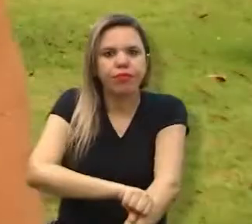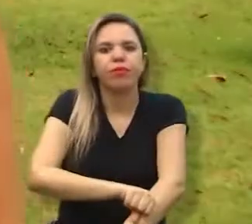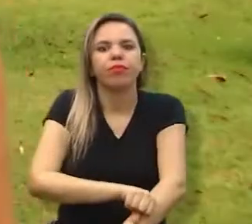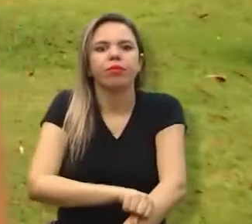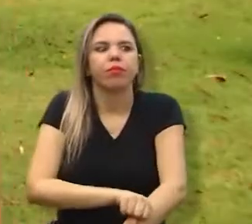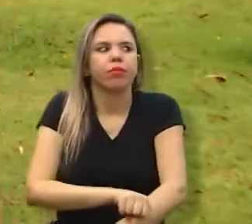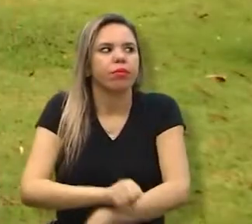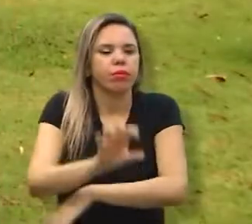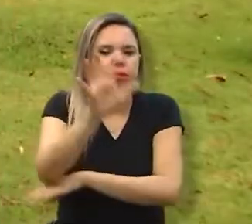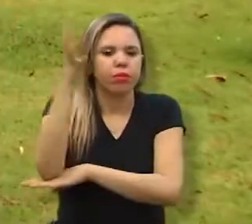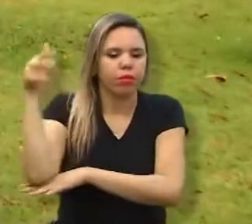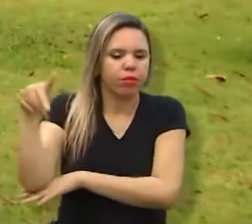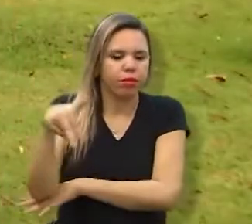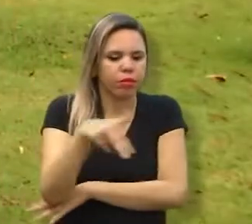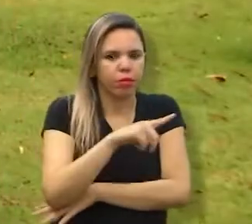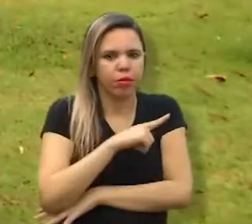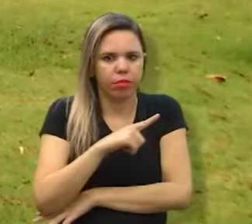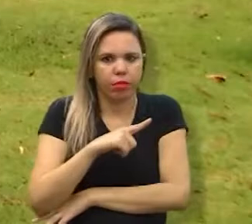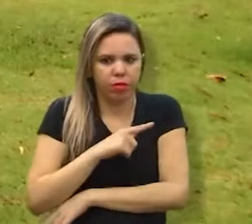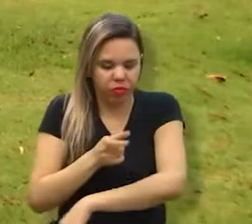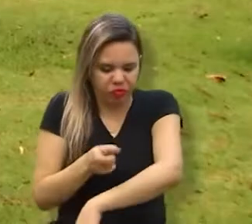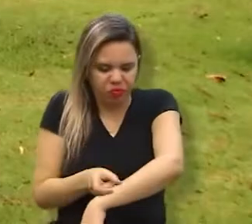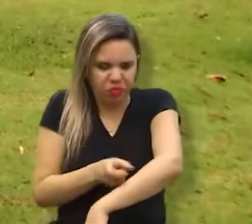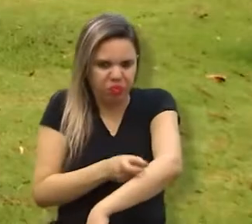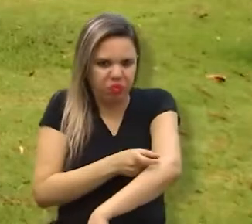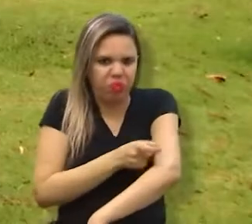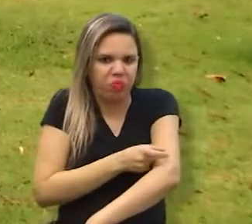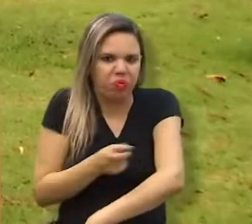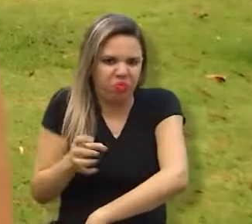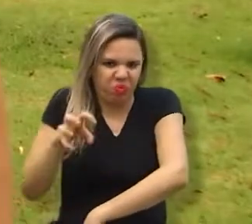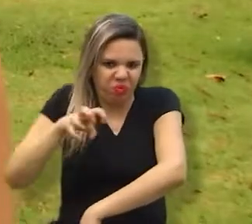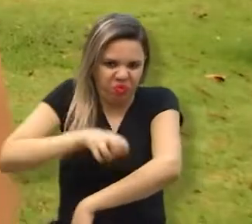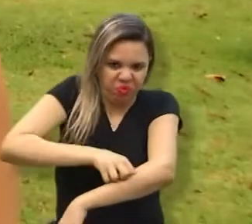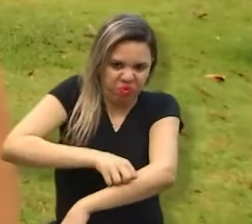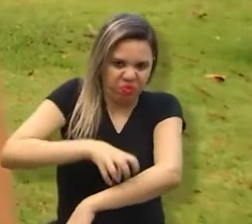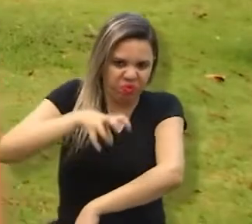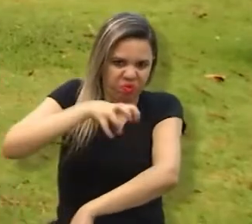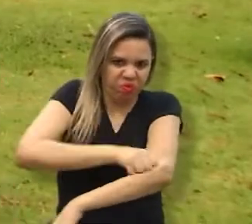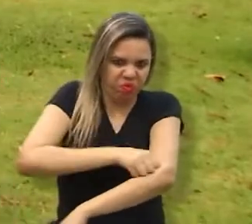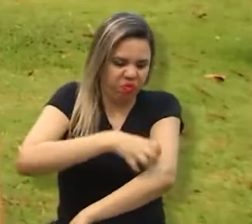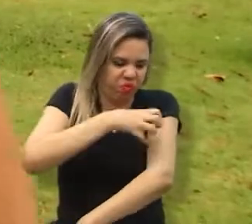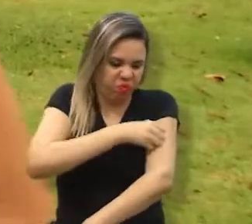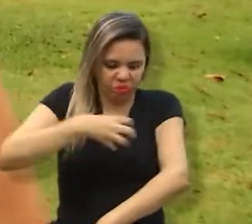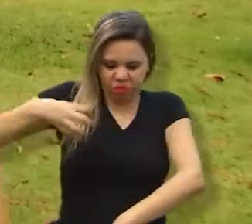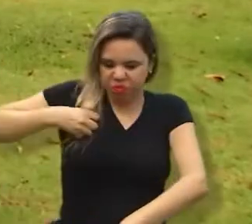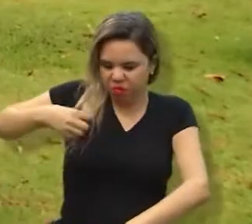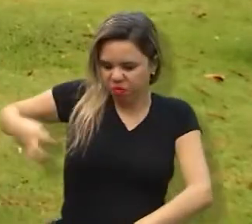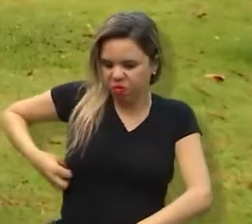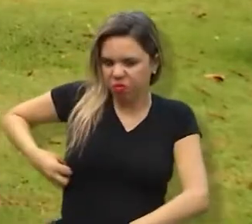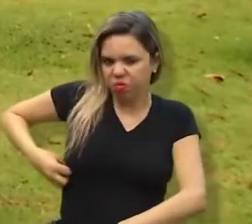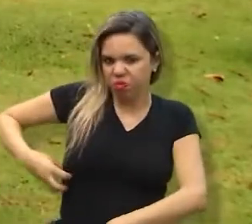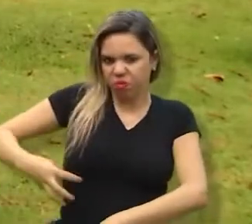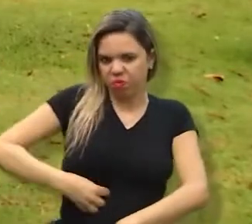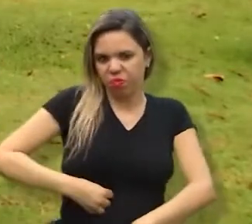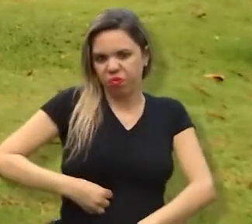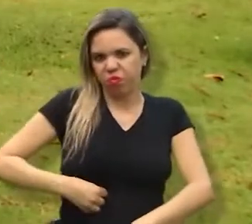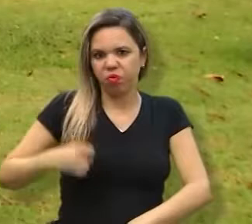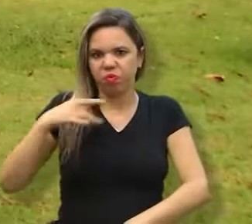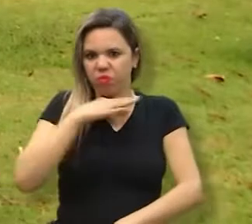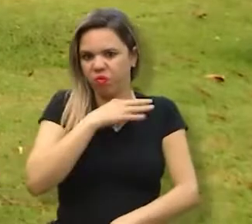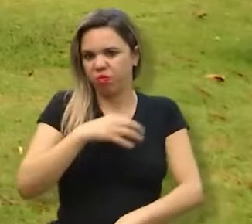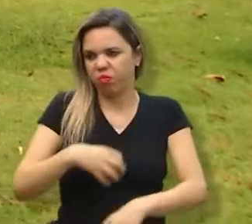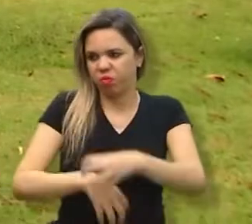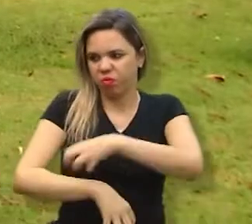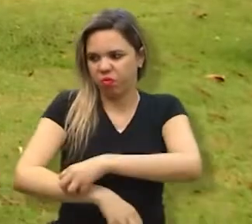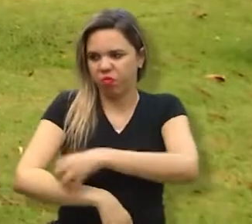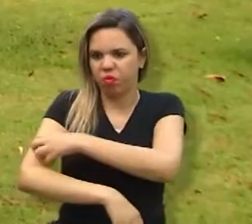contaminação. Passou na vegetação, onde tem carrapato, aquele carrapato pode aderir ao corpo, procura lá se fixar numa área mais